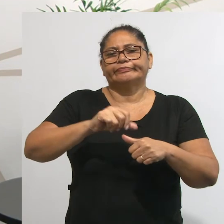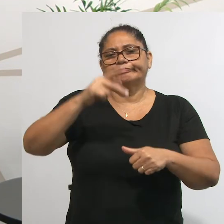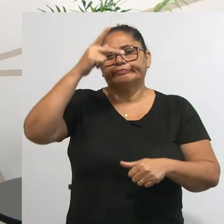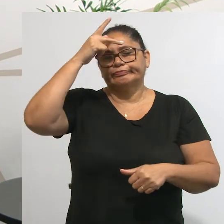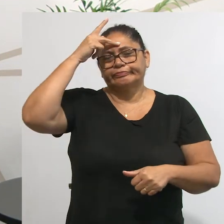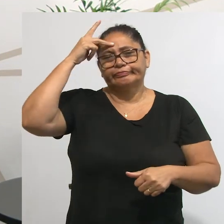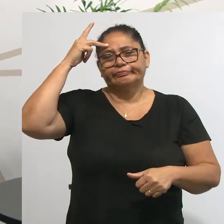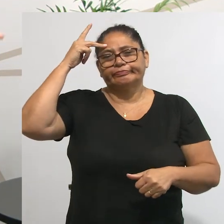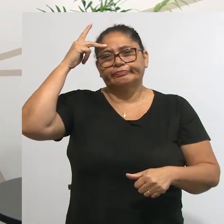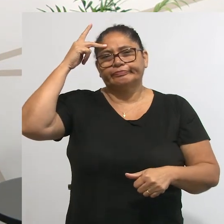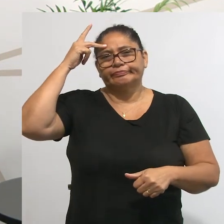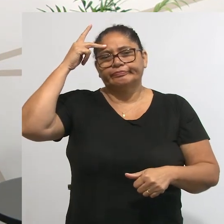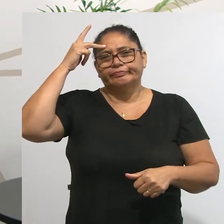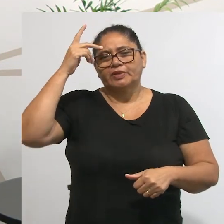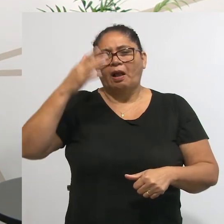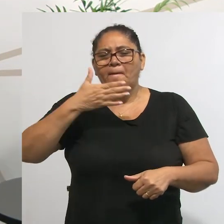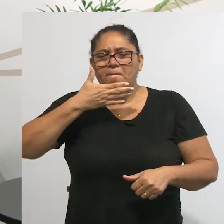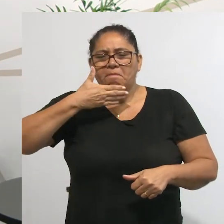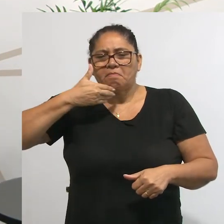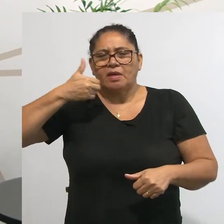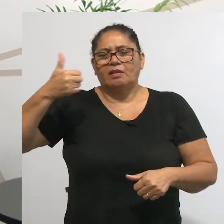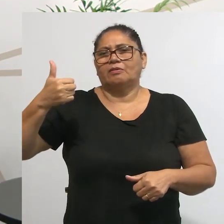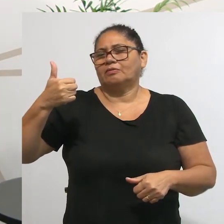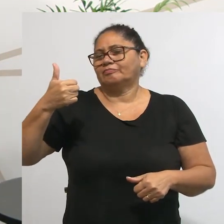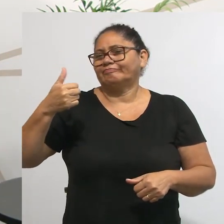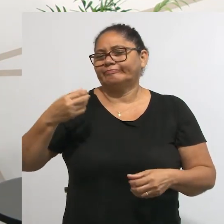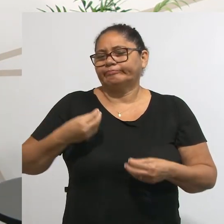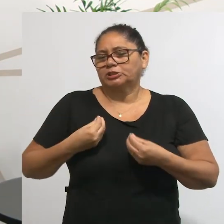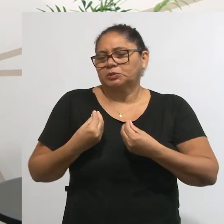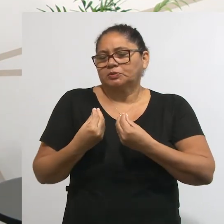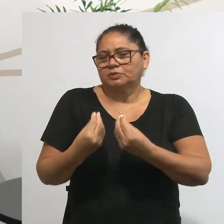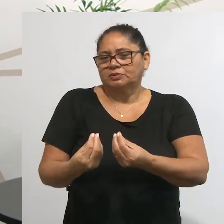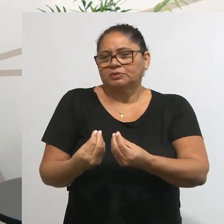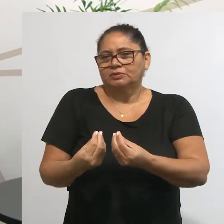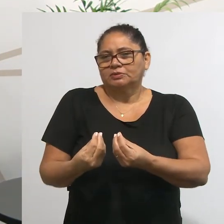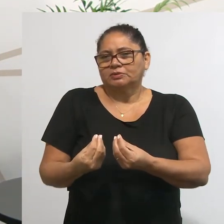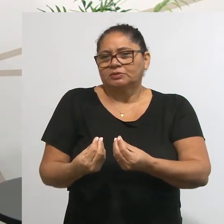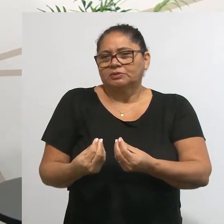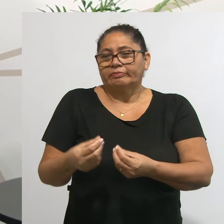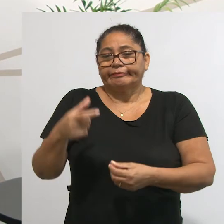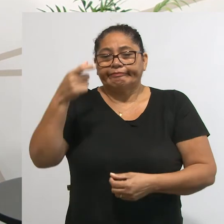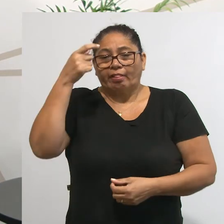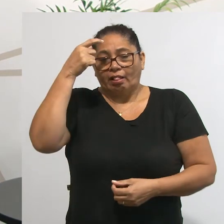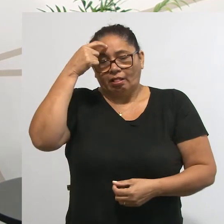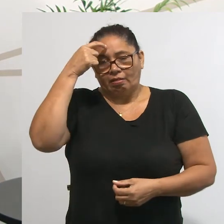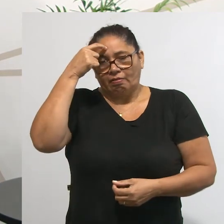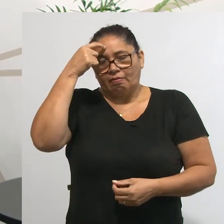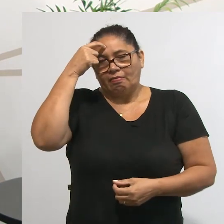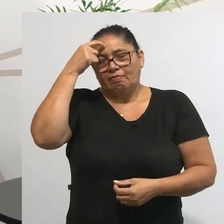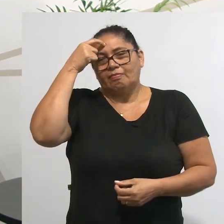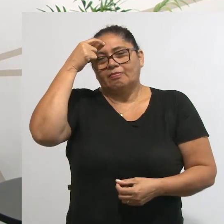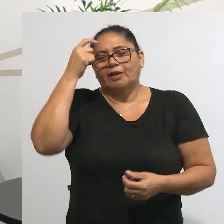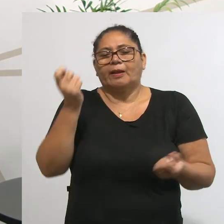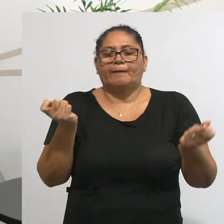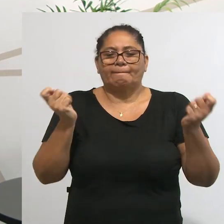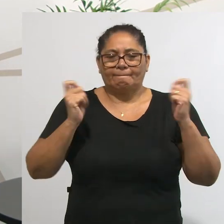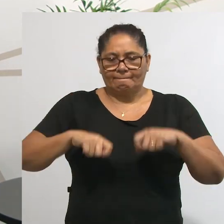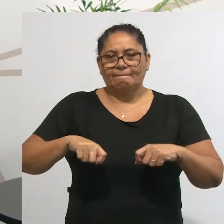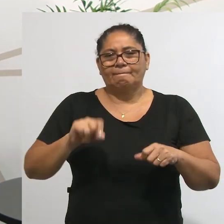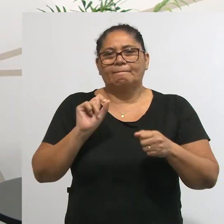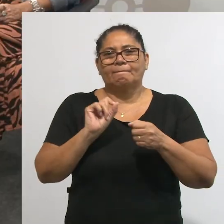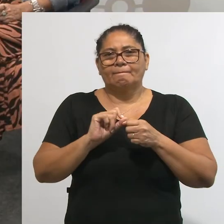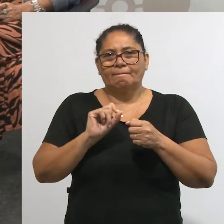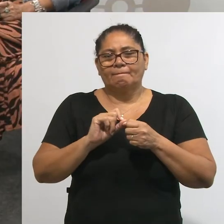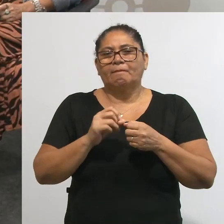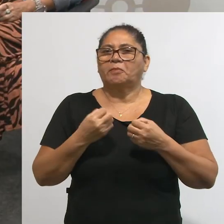de alguém, torna melhor a vida de alguém. E não porque eu estou dando a ele isto, mas porque ele está tendo consciência que ele mesmo é capaz de